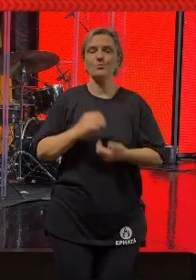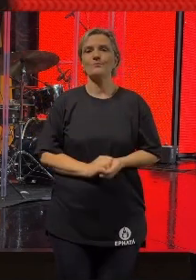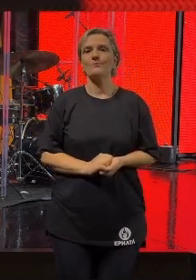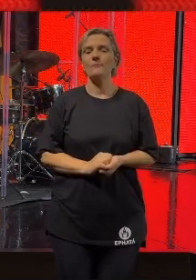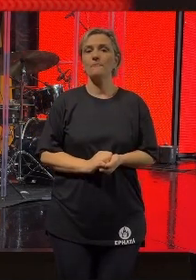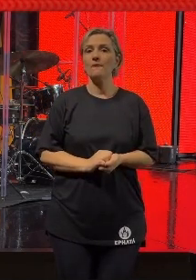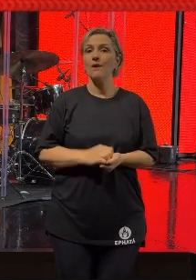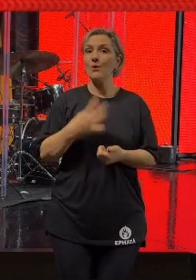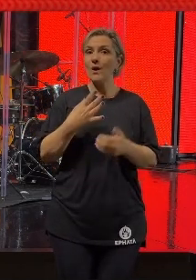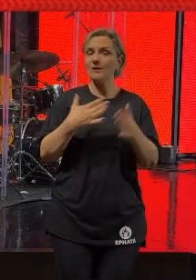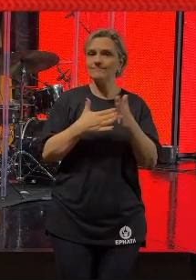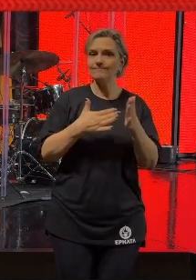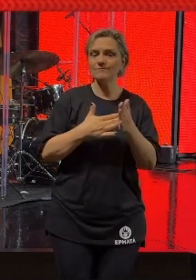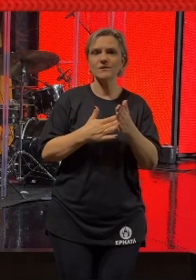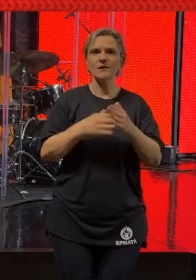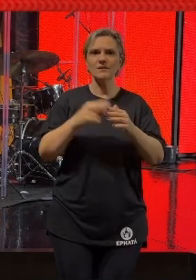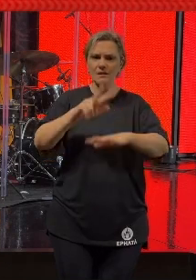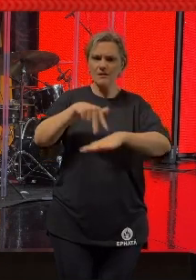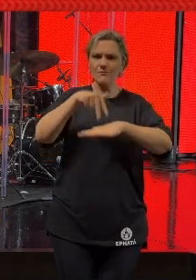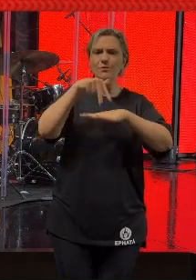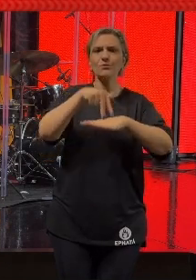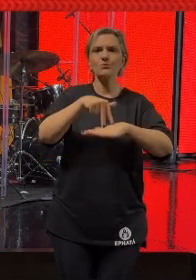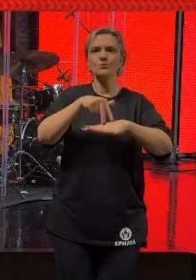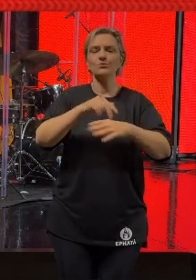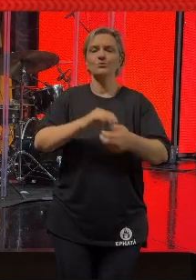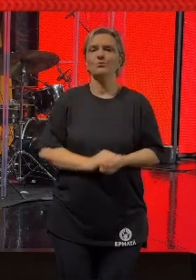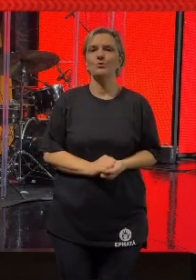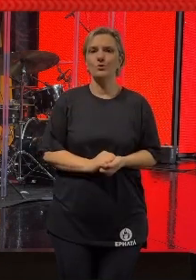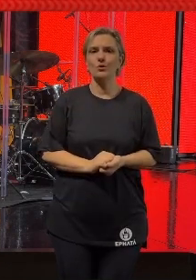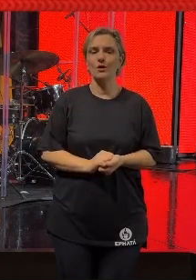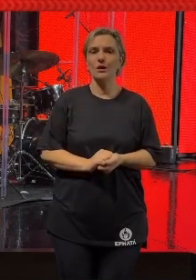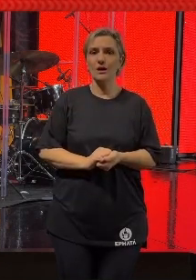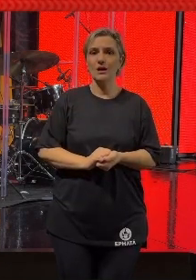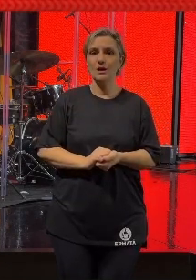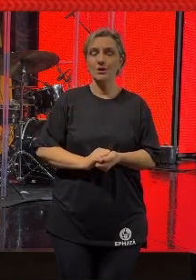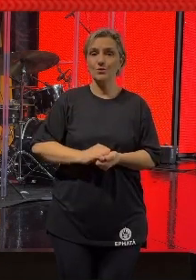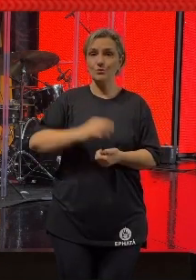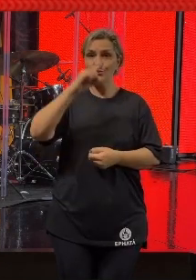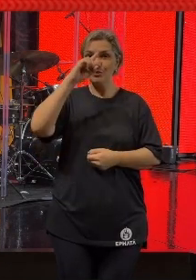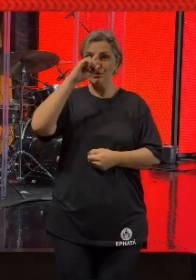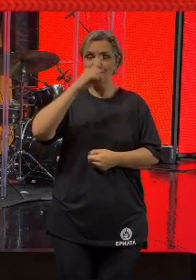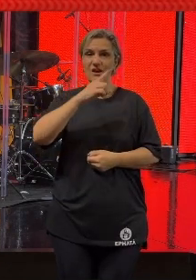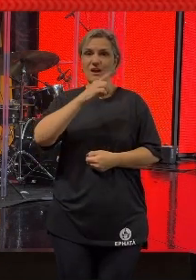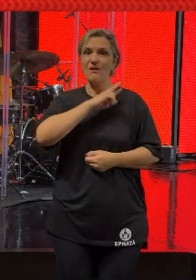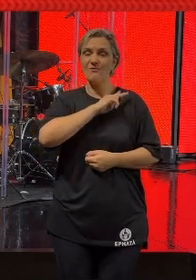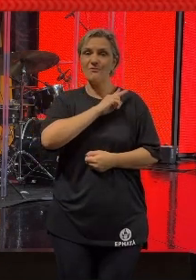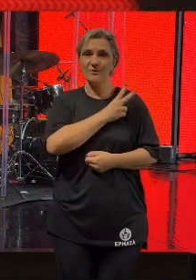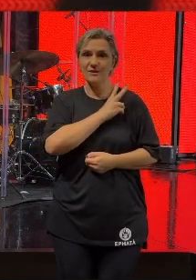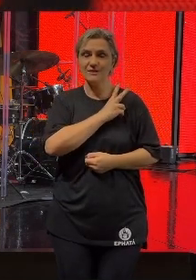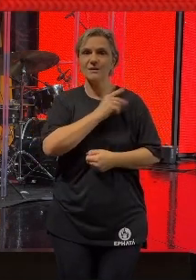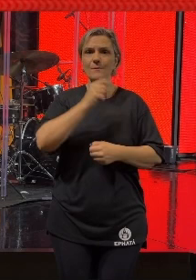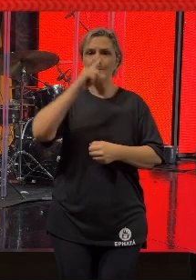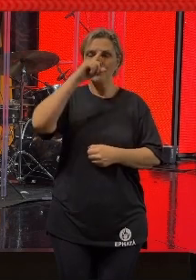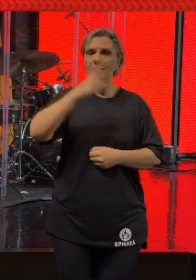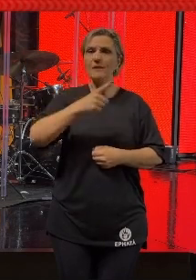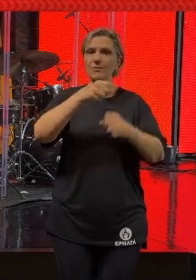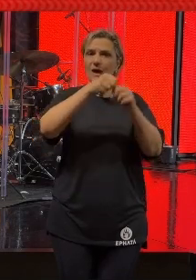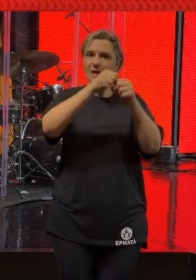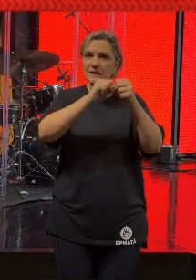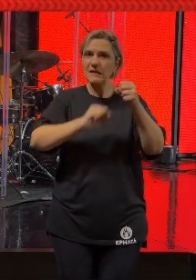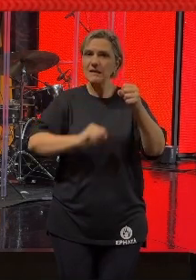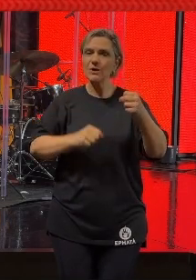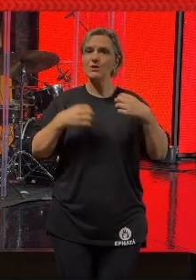se levantou unida contra eles, e os magistrados, rasgando-lhes as roupas, mandaram açoitá-los